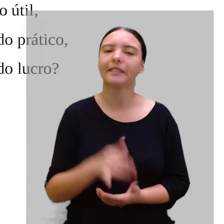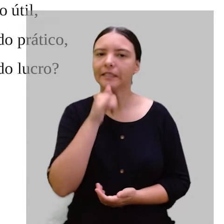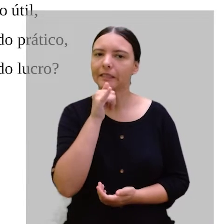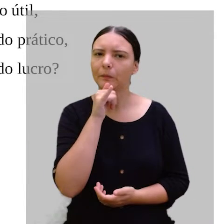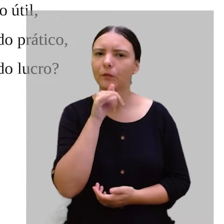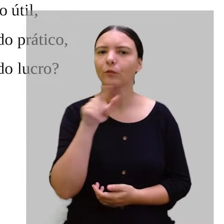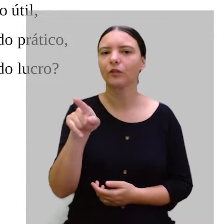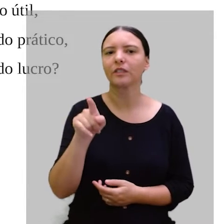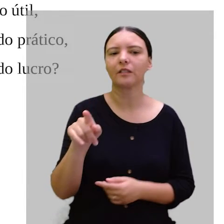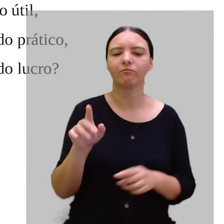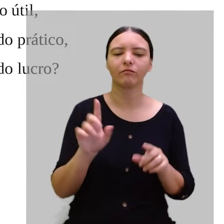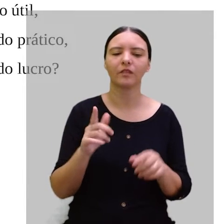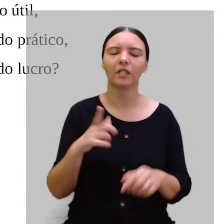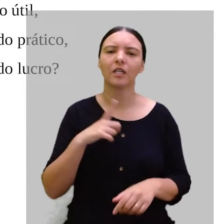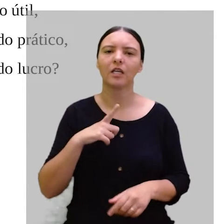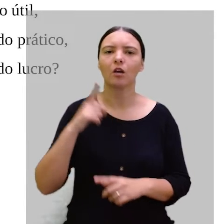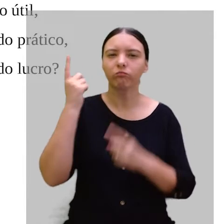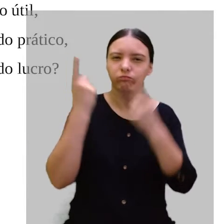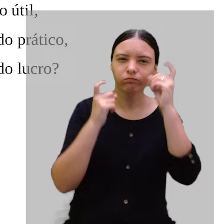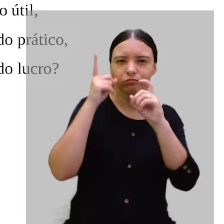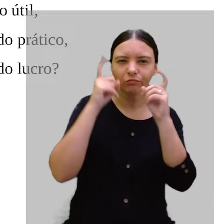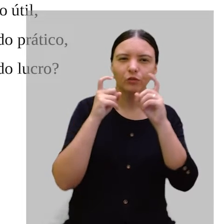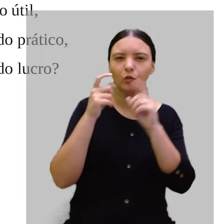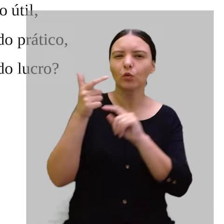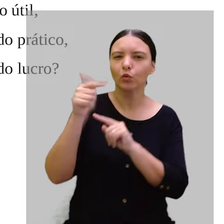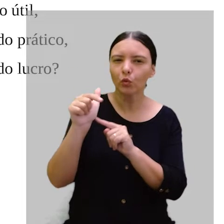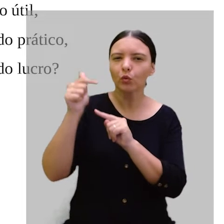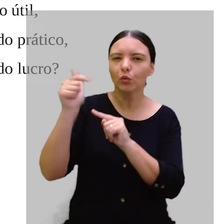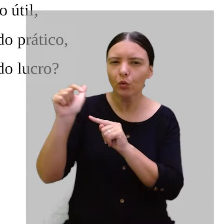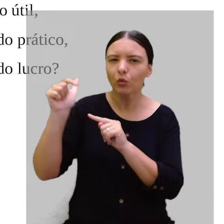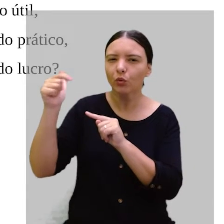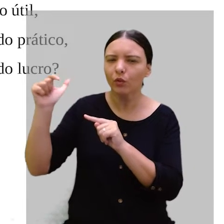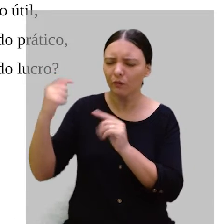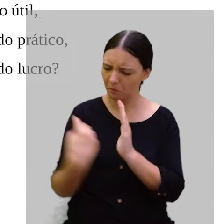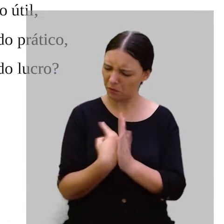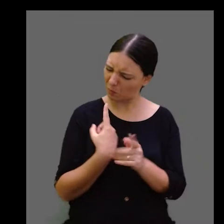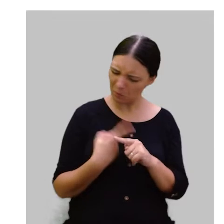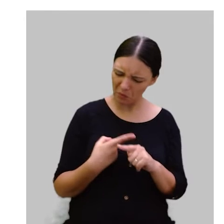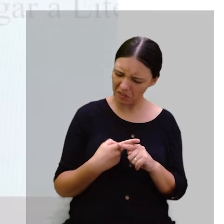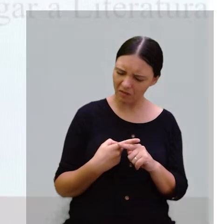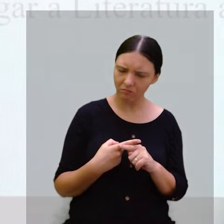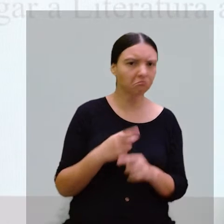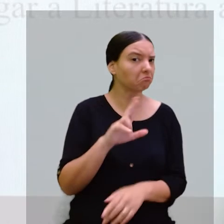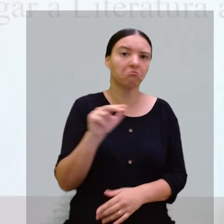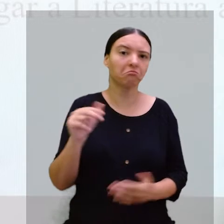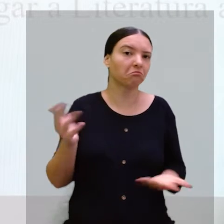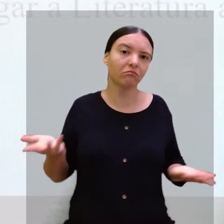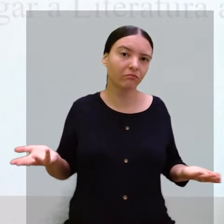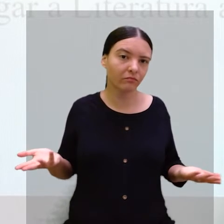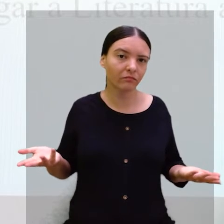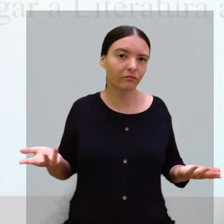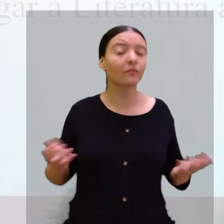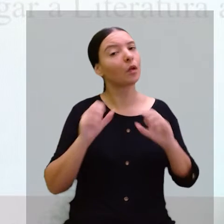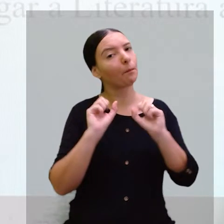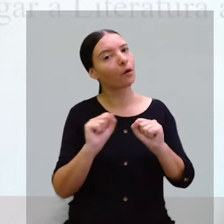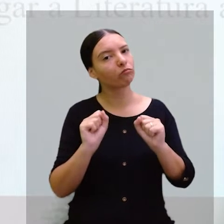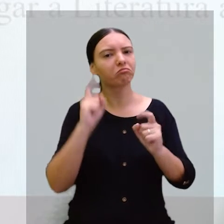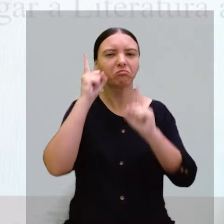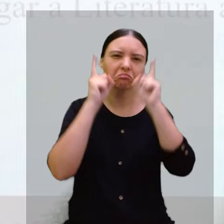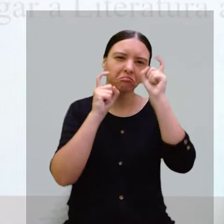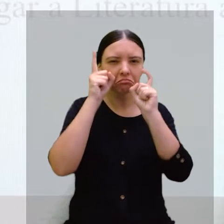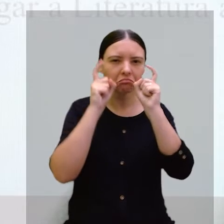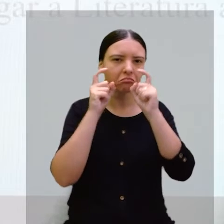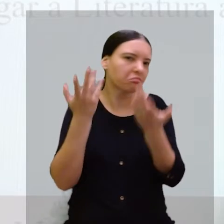fazendo algum gesto repetido a vida inteira e você nunca se perguntou por que eu estou fazendo isso, afinal de contas. Mas ali pode ter um gesto, né? Ali pode ter